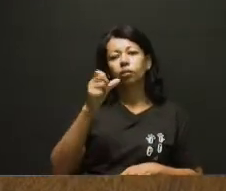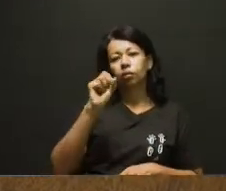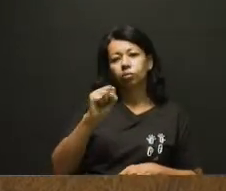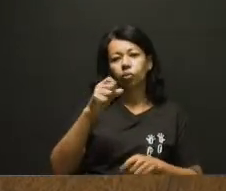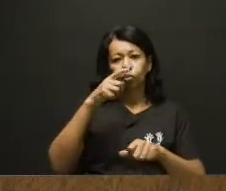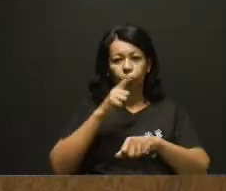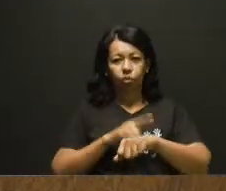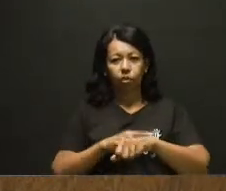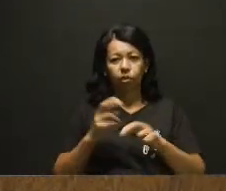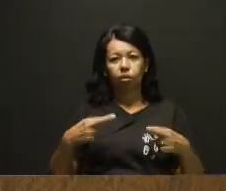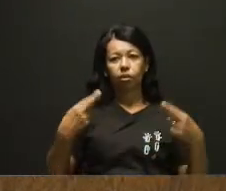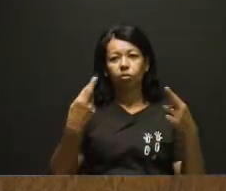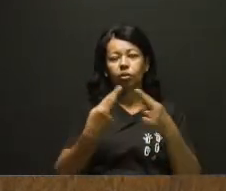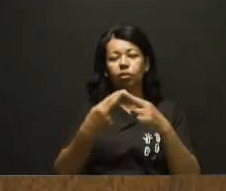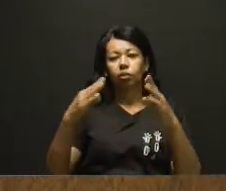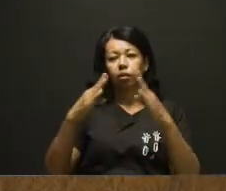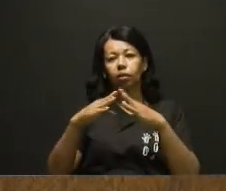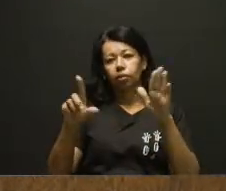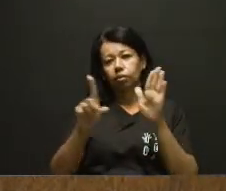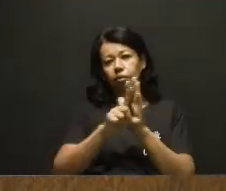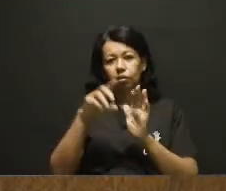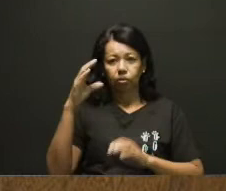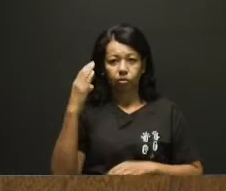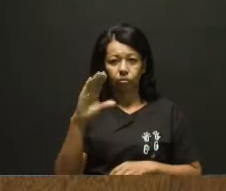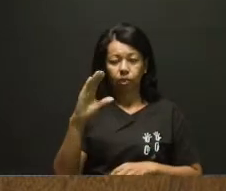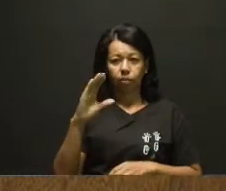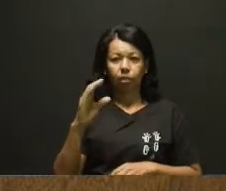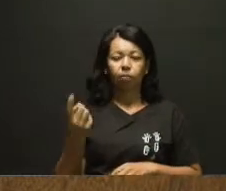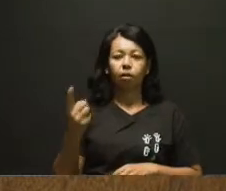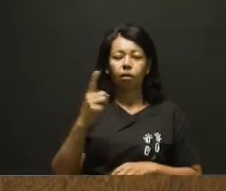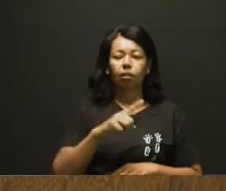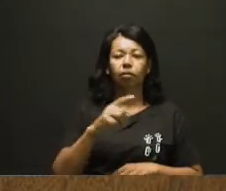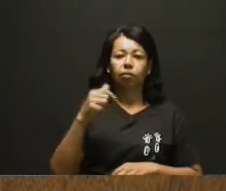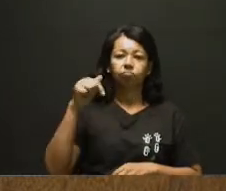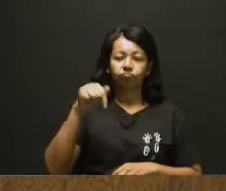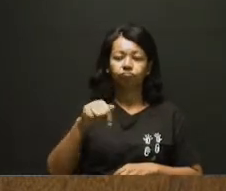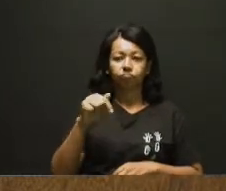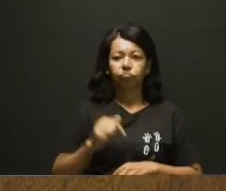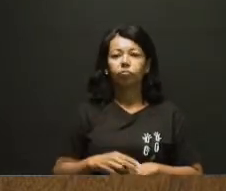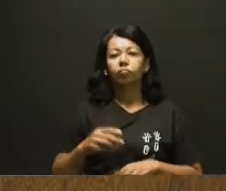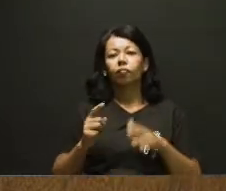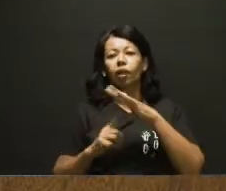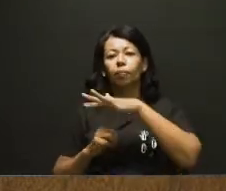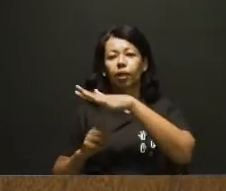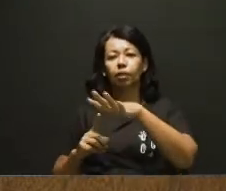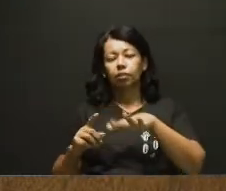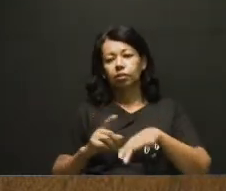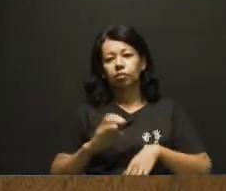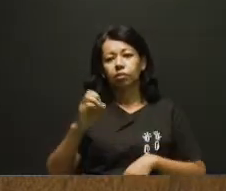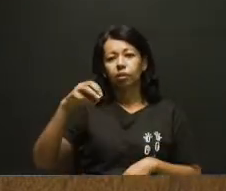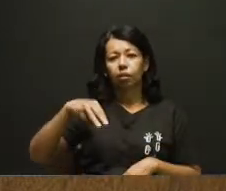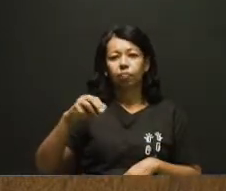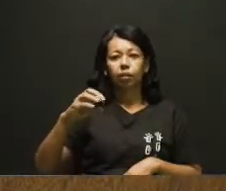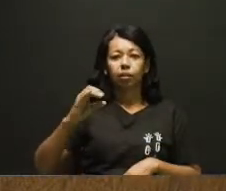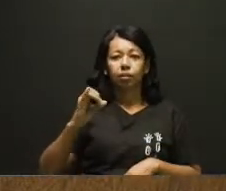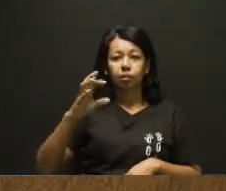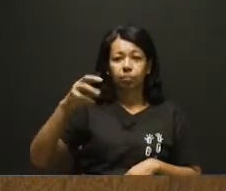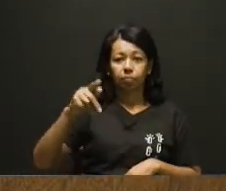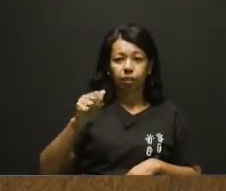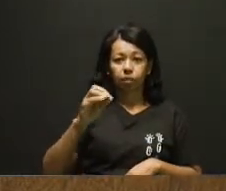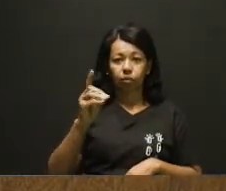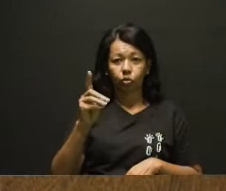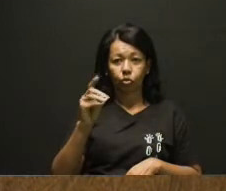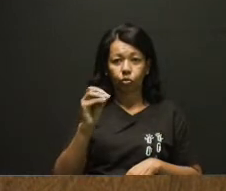reunidos no plenário da câmara municipal cubatão situado na praça dos emancipadores sem número centro onde deixaram seus nomes